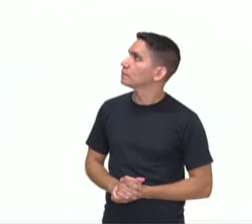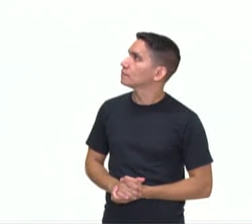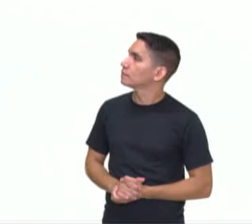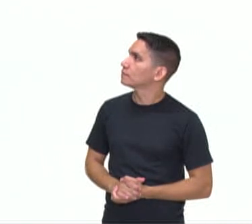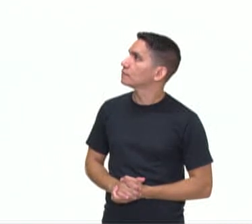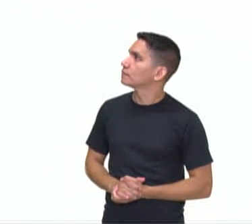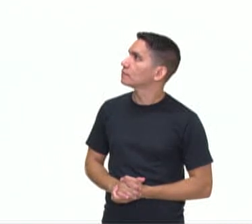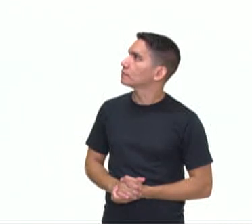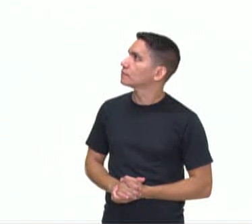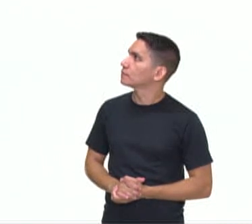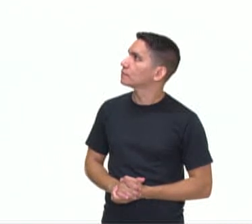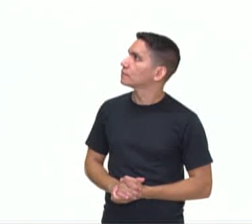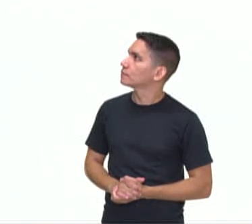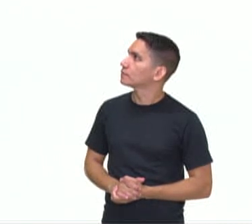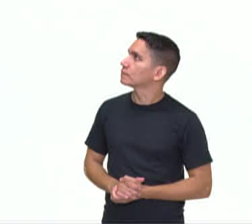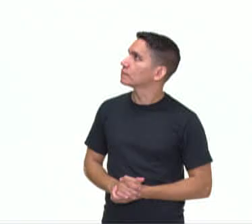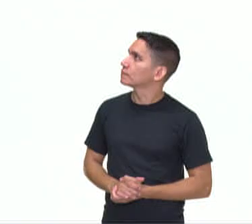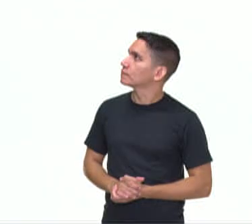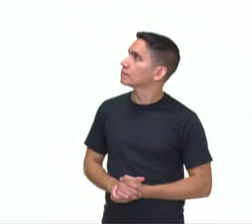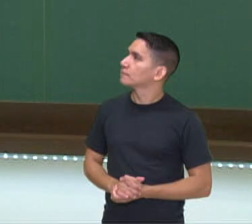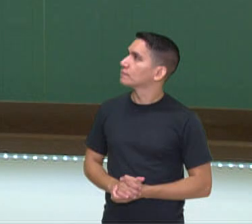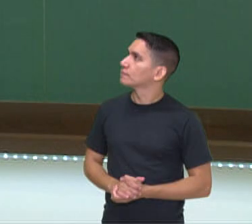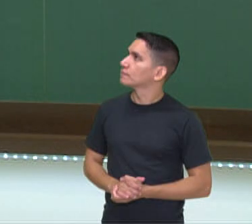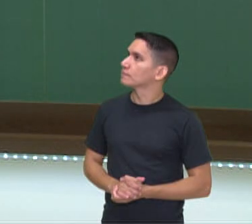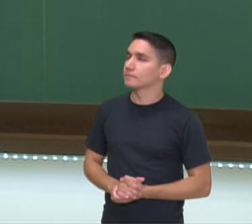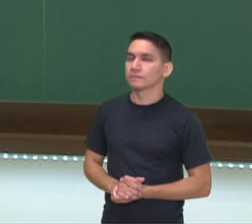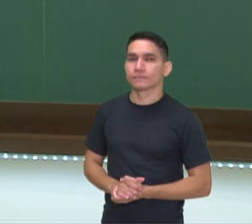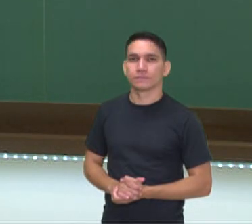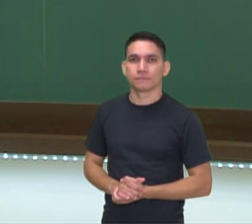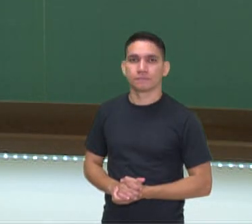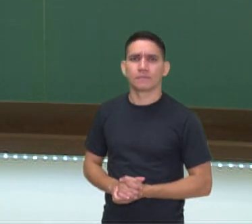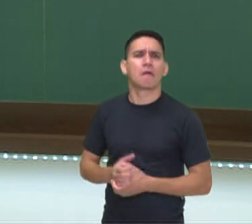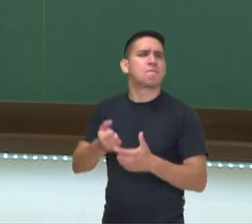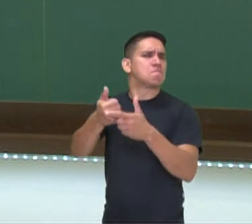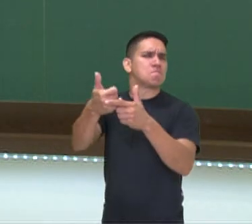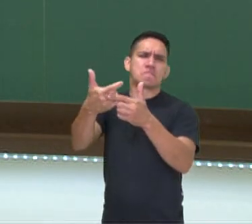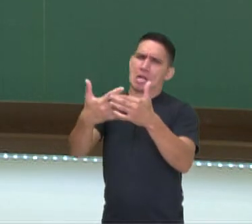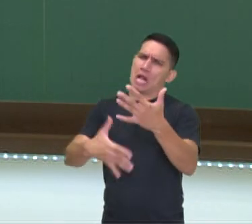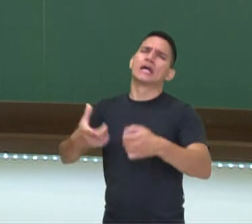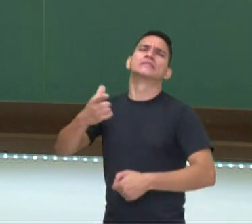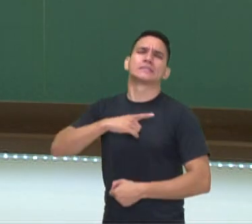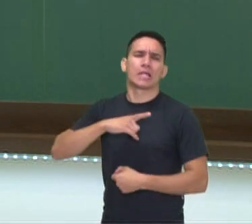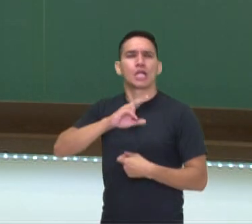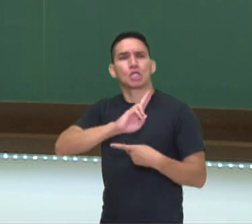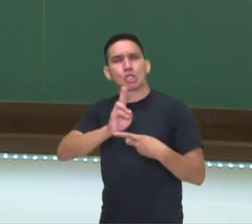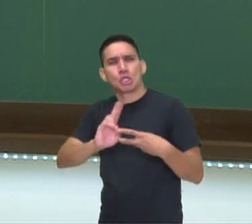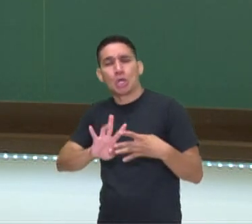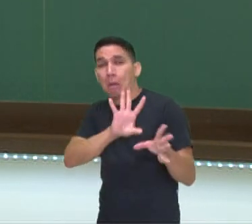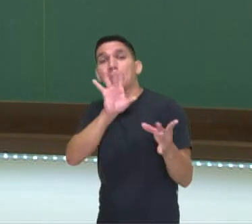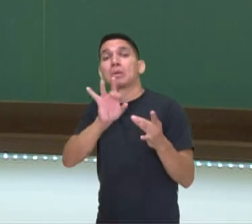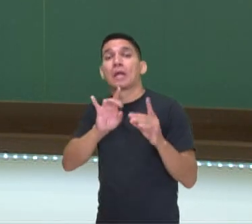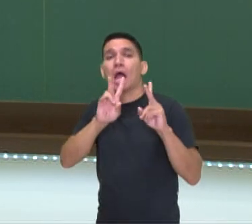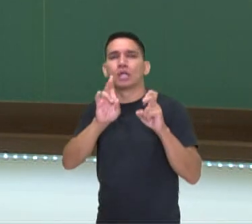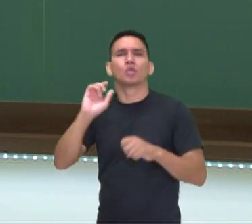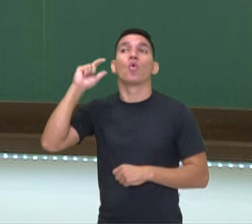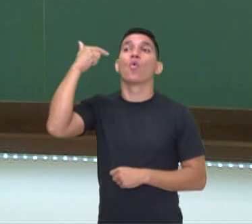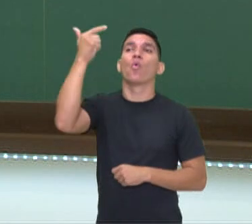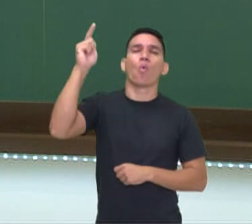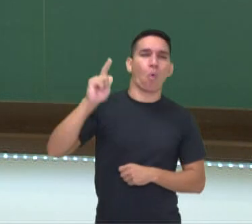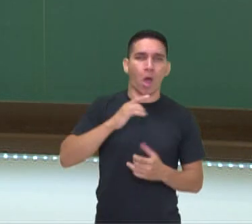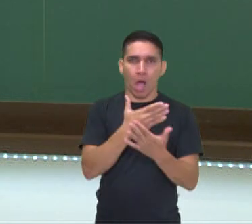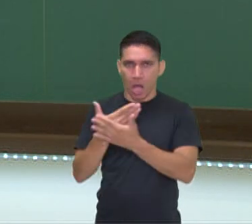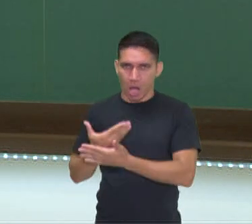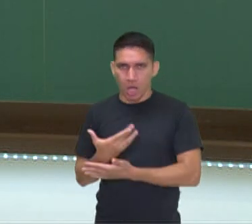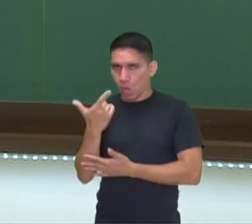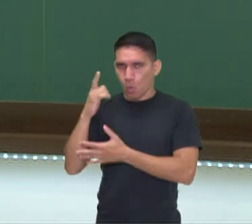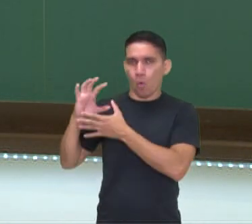Van Dyck, o William Hogarth, Artemisia Gentileschi e muito mais. A gente depois pode até numa próxima aula ou num